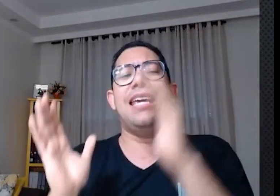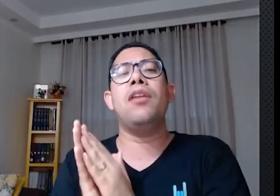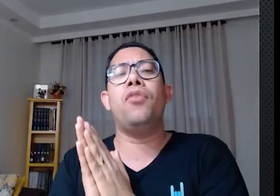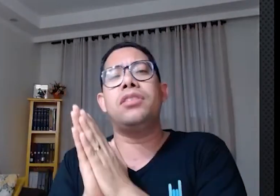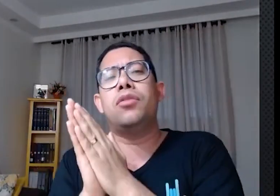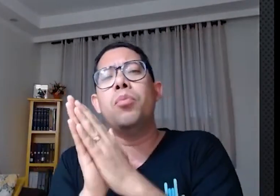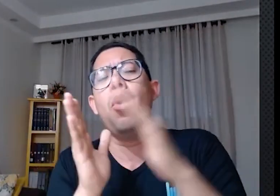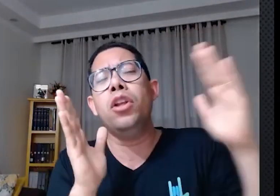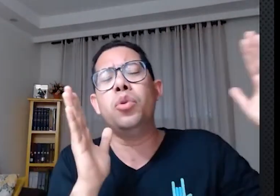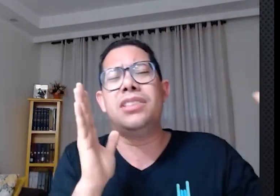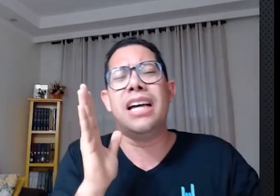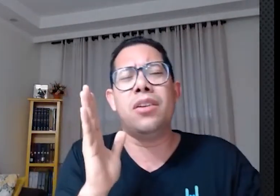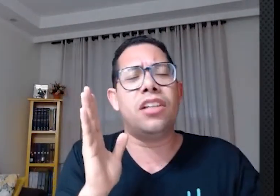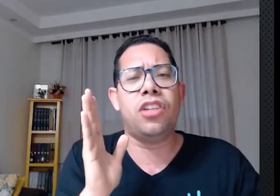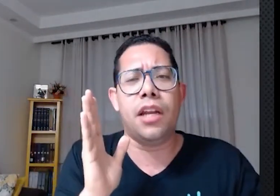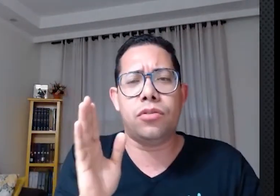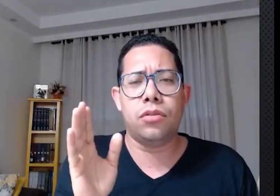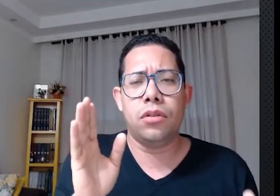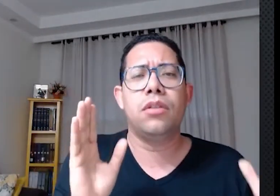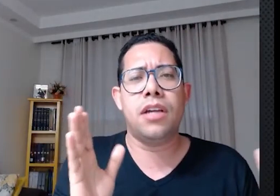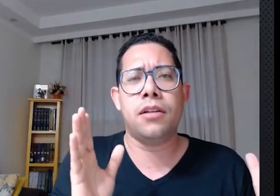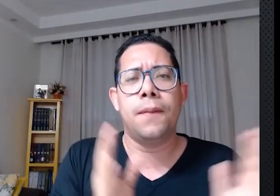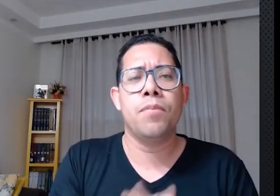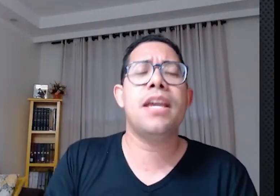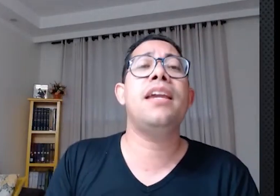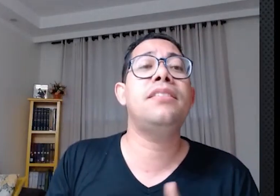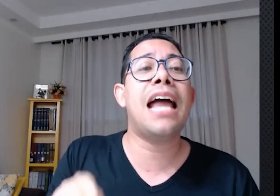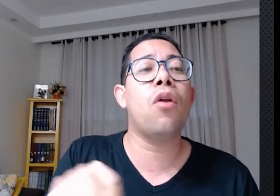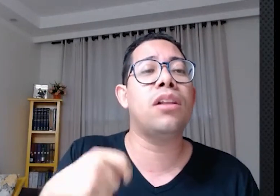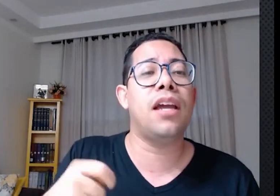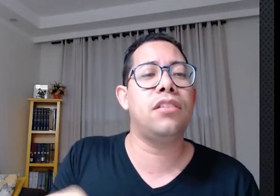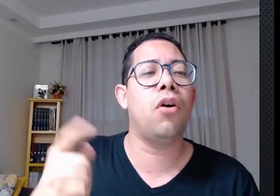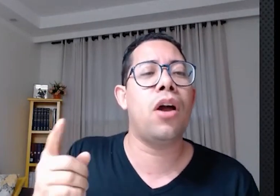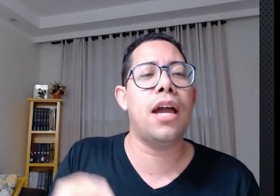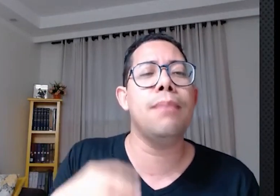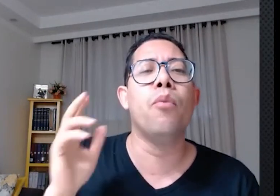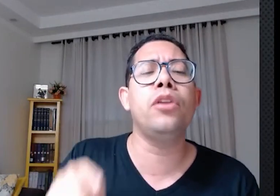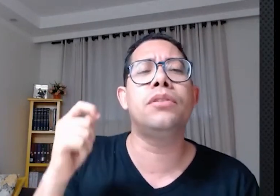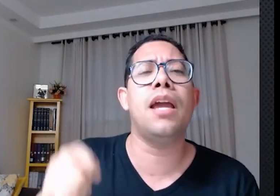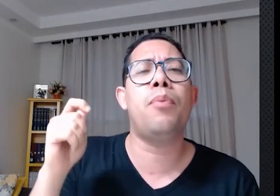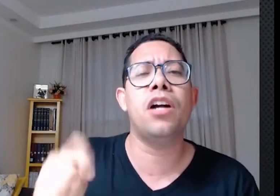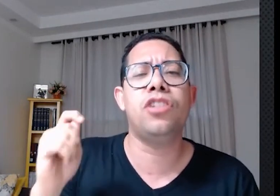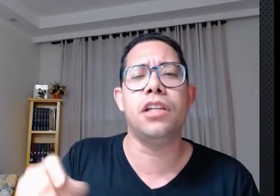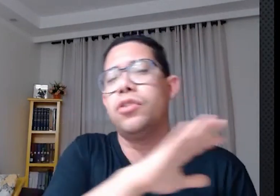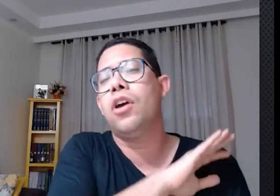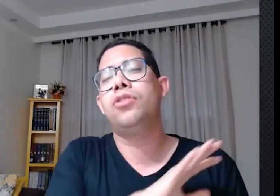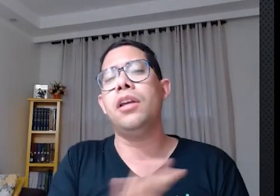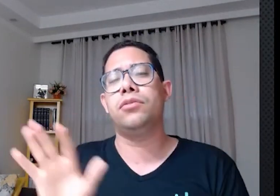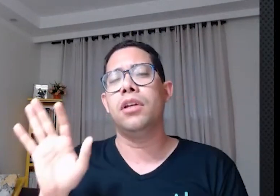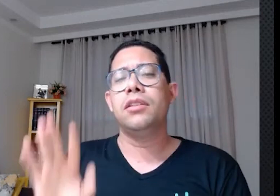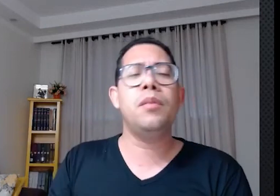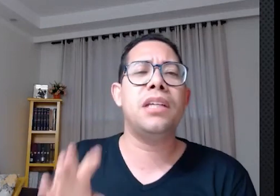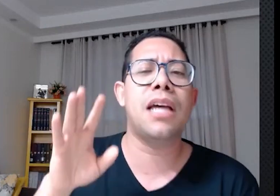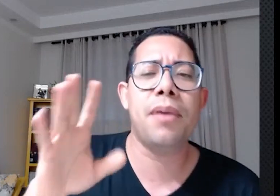é que ele foi escrito muitos anos antes de Cristo, certo? E aí, o que você anota aí? Você coloca aí muito tempo antes de Cristo. Só